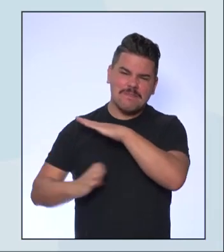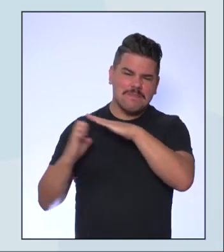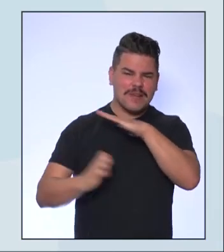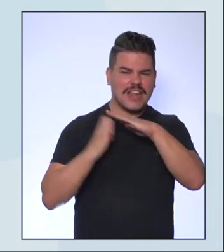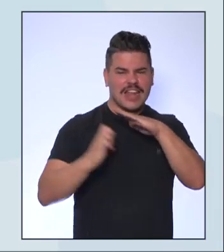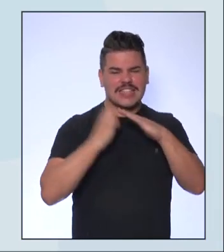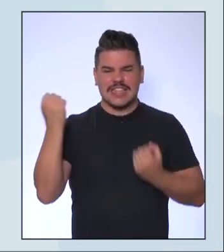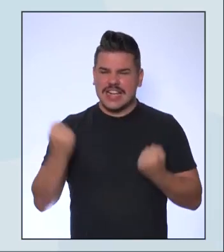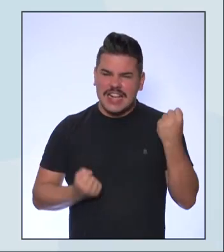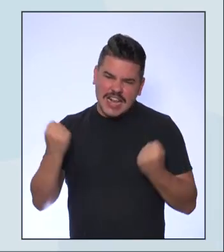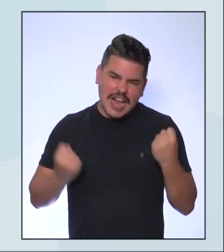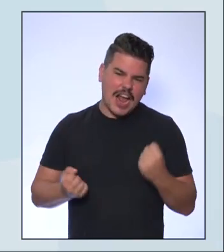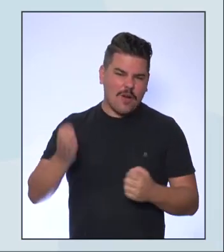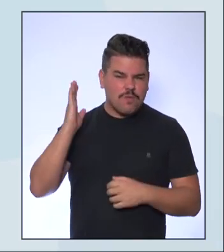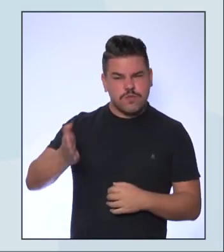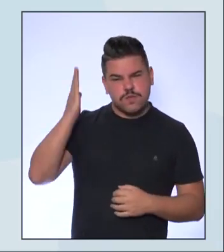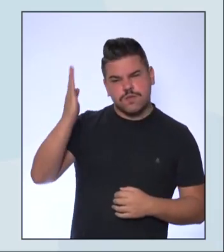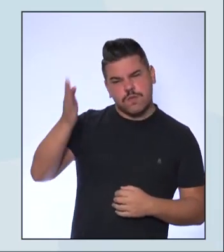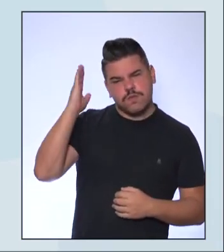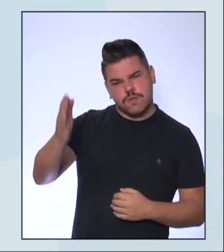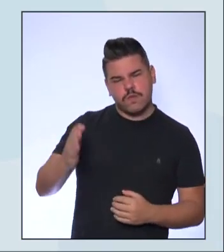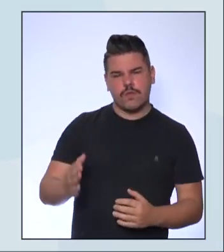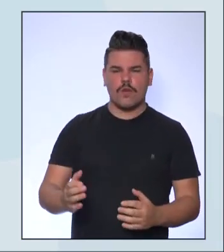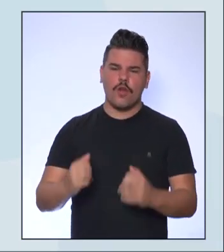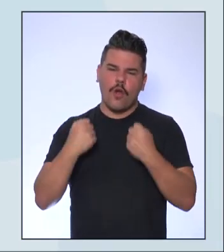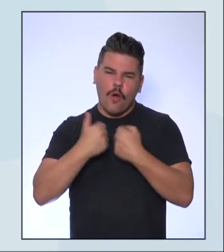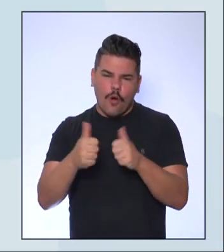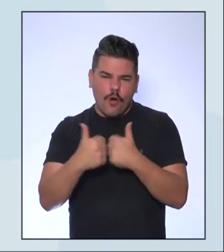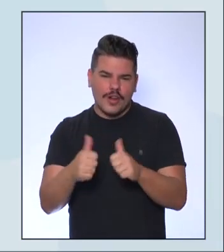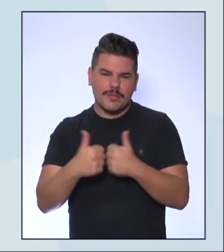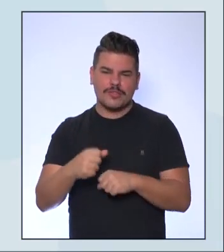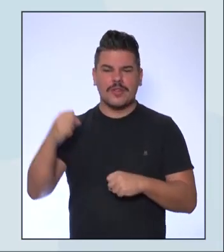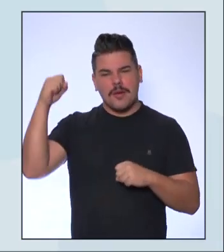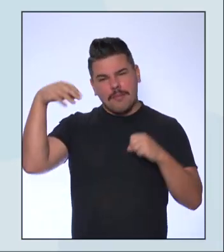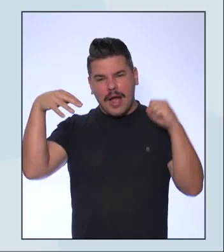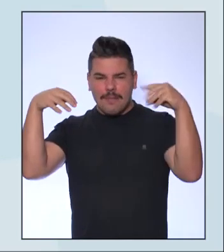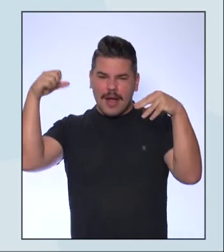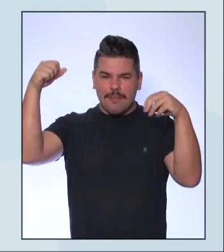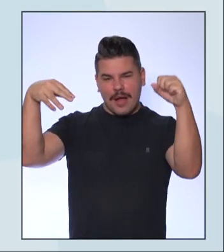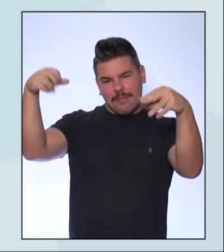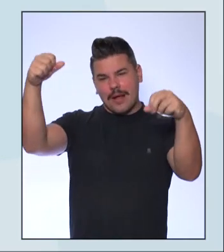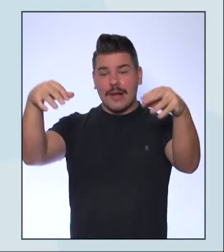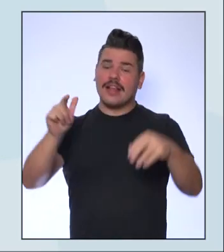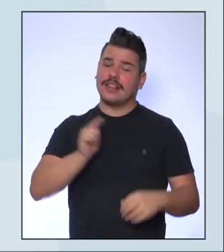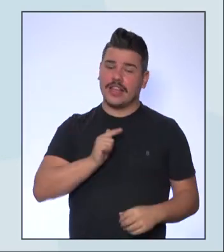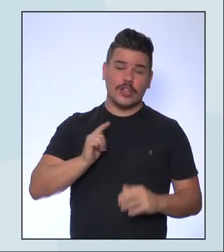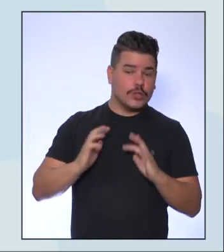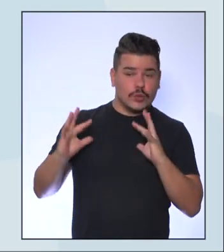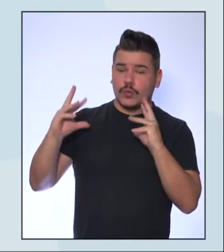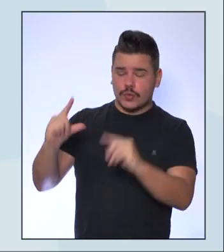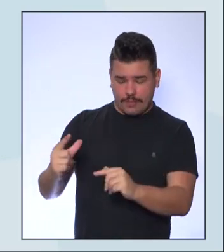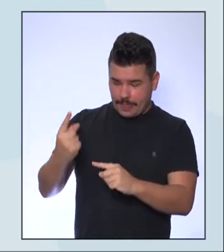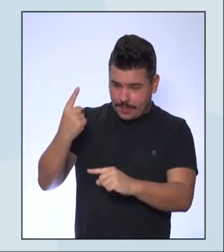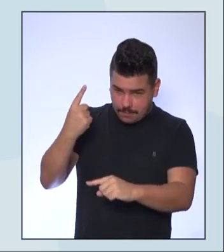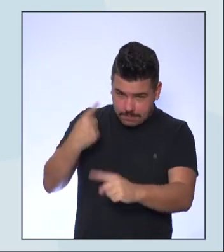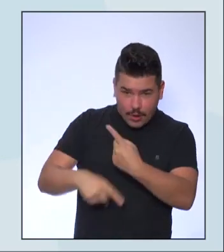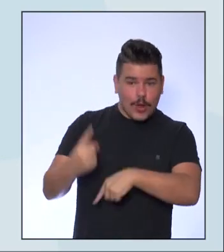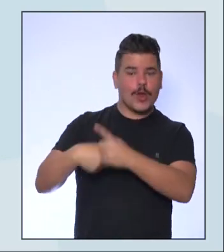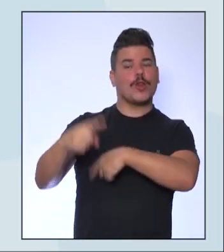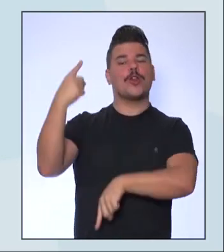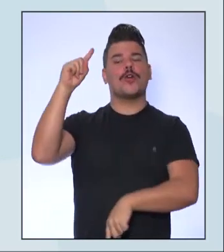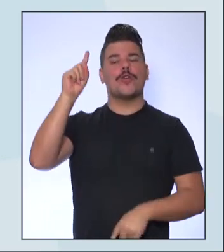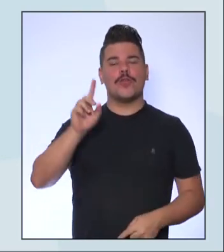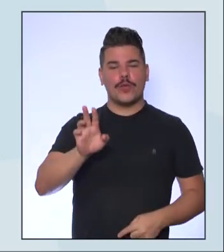já tem carros, ônibus, luz elétrica, já está tudo presente ali, o que nós chamaríamos de urbanismo,